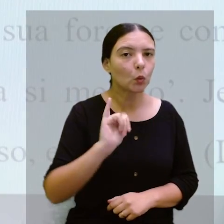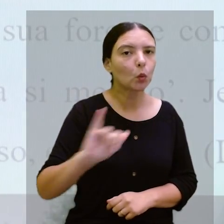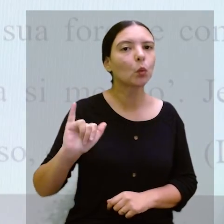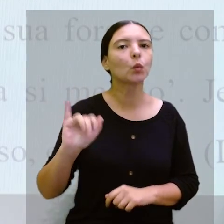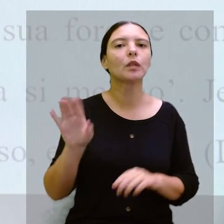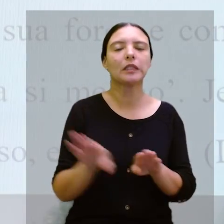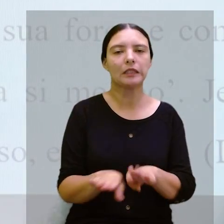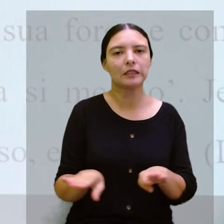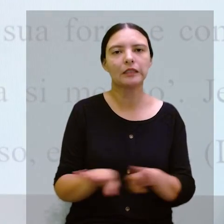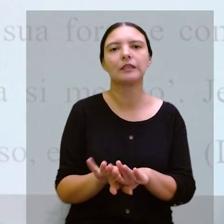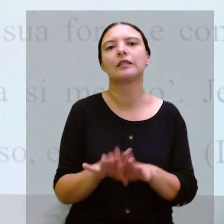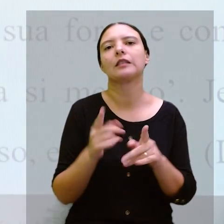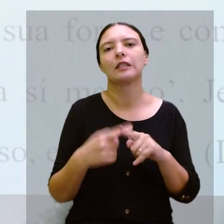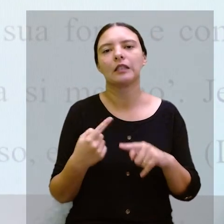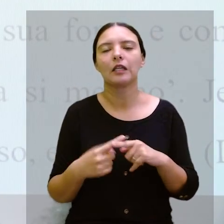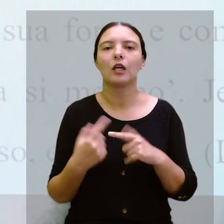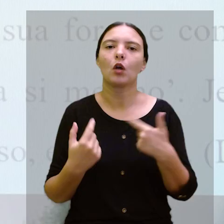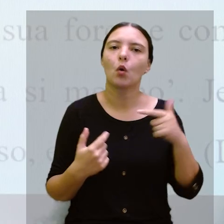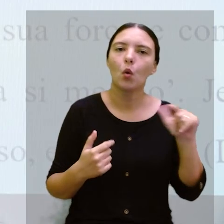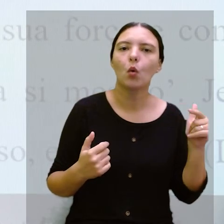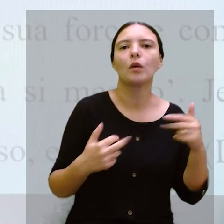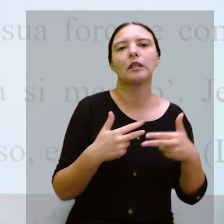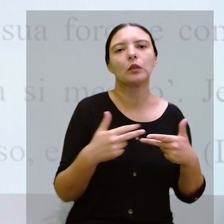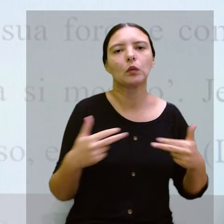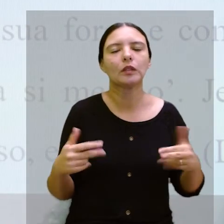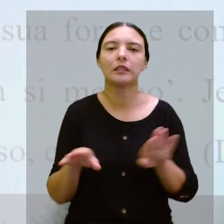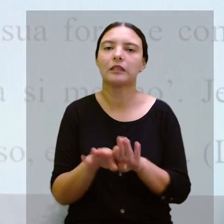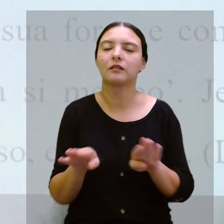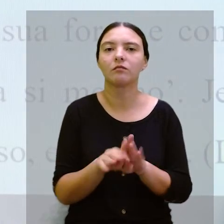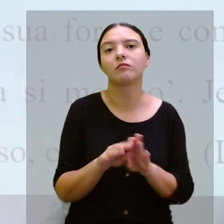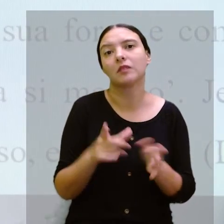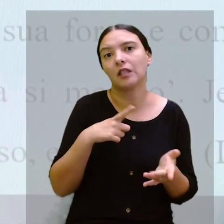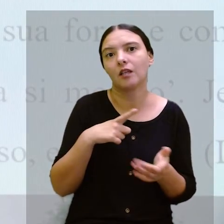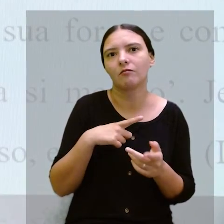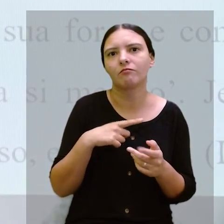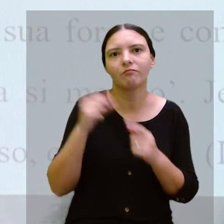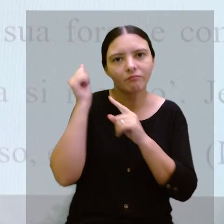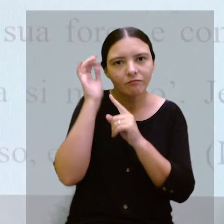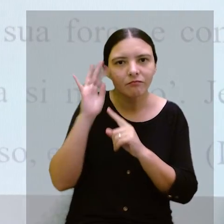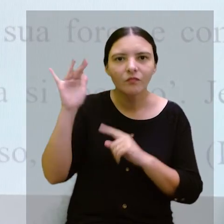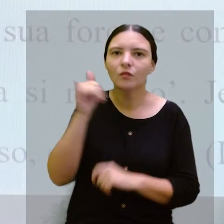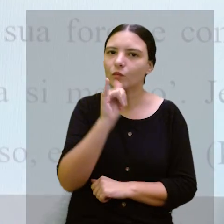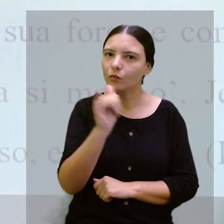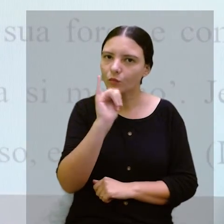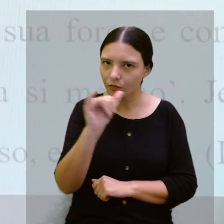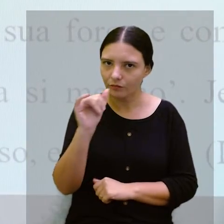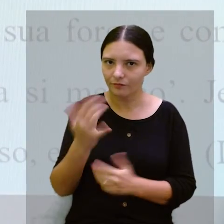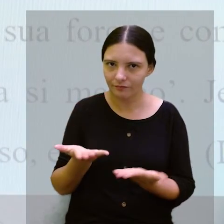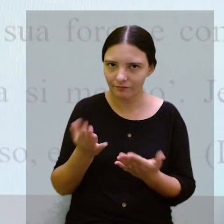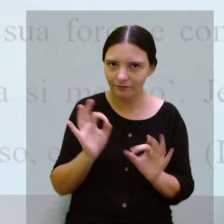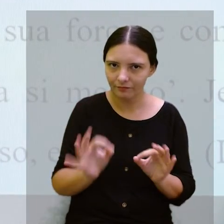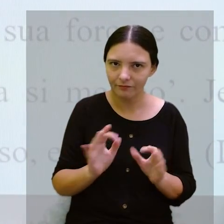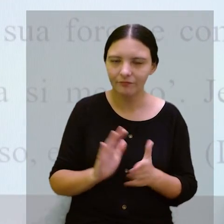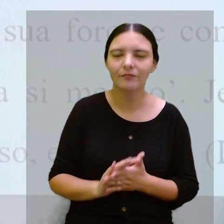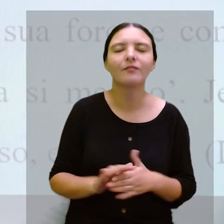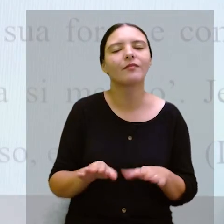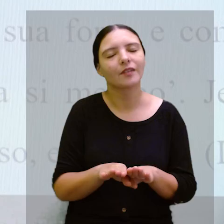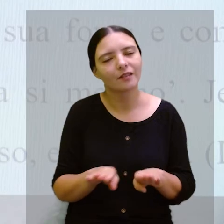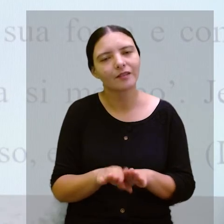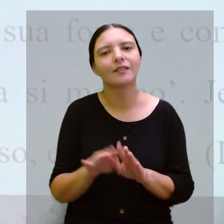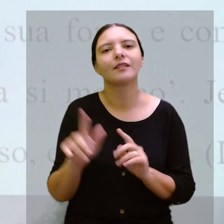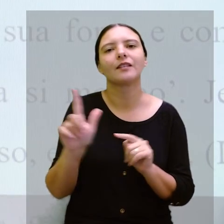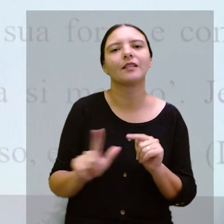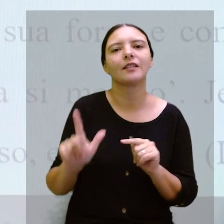para um aspecto em relação a outros aspectos, e nisso há uma ficção sendo construída, né? Então, nesse sentido, esse é também um